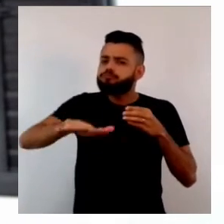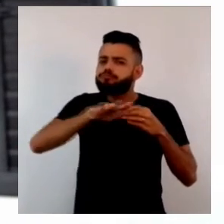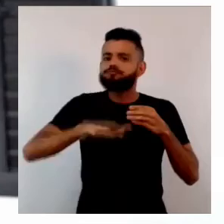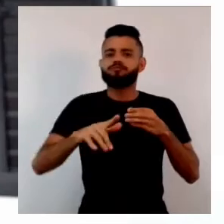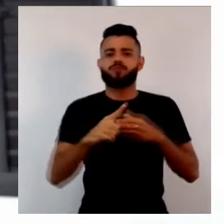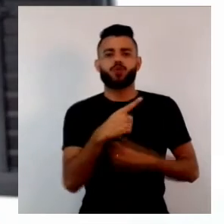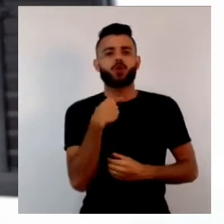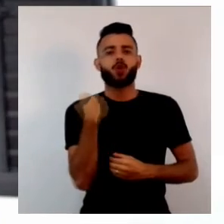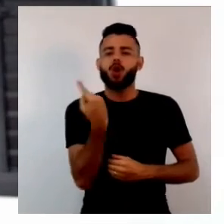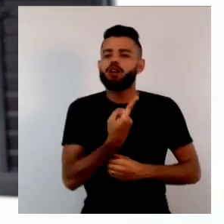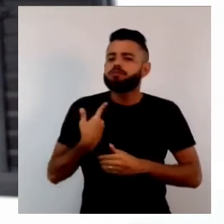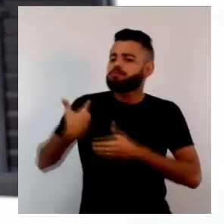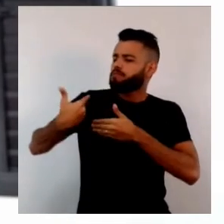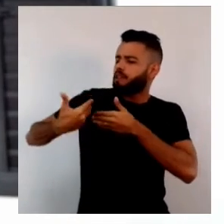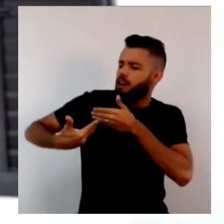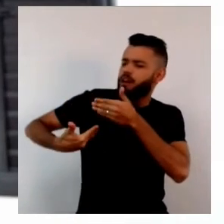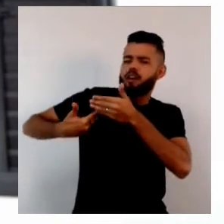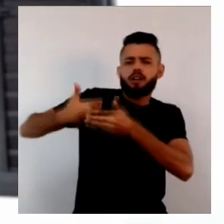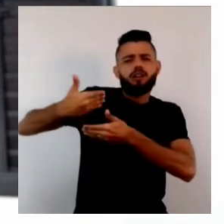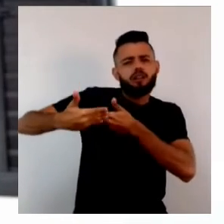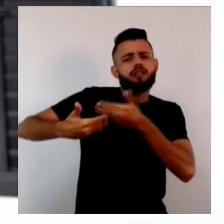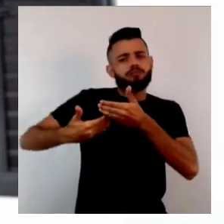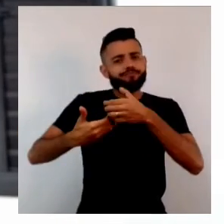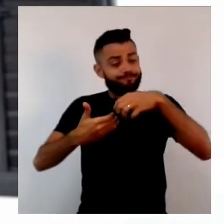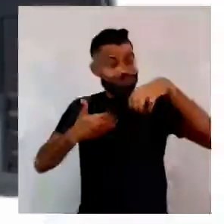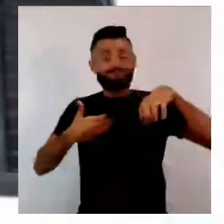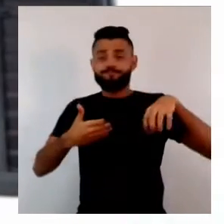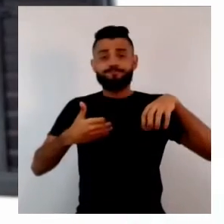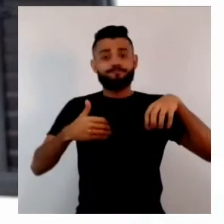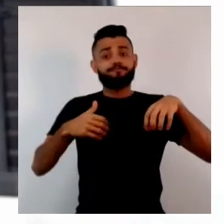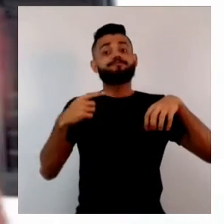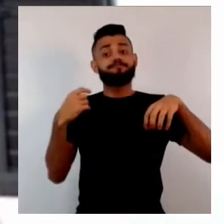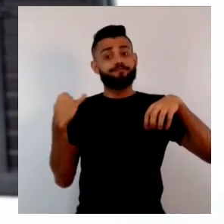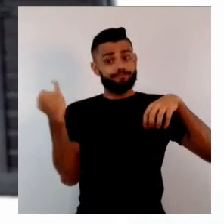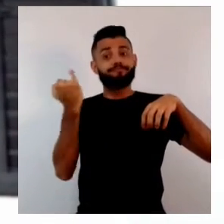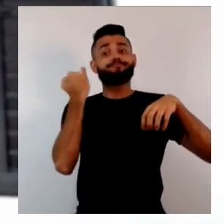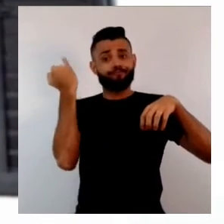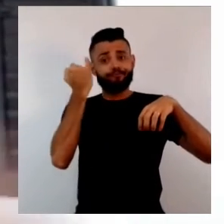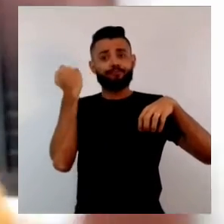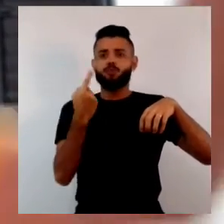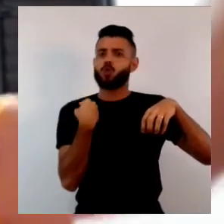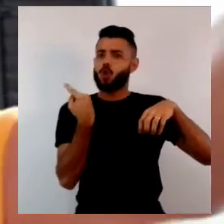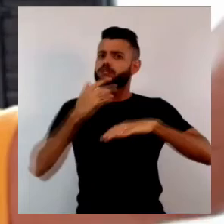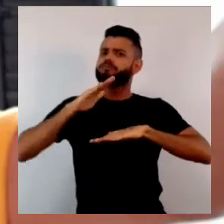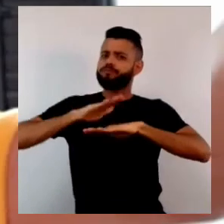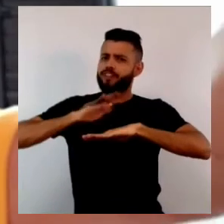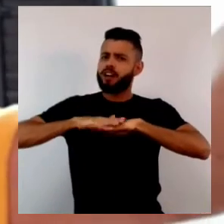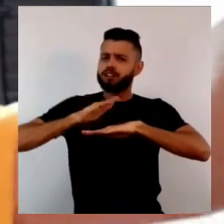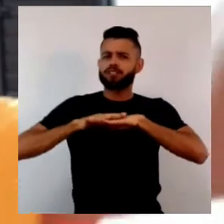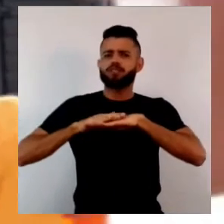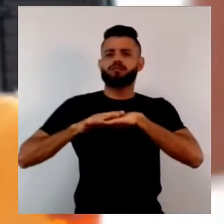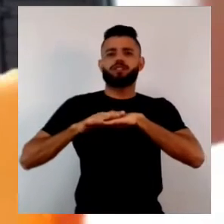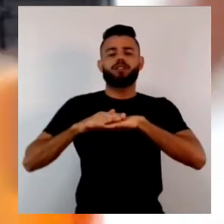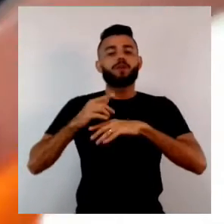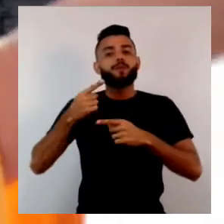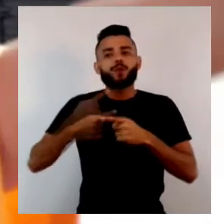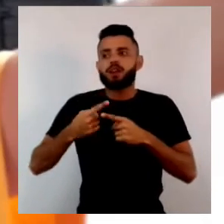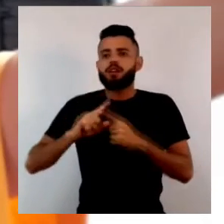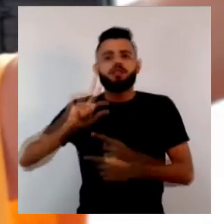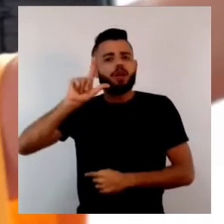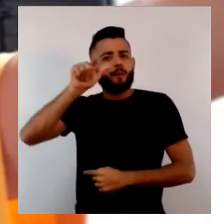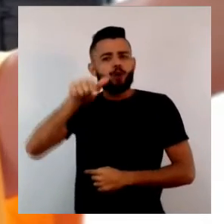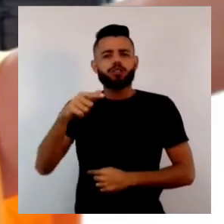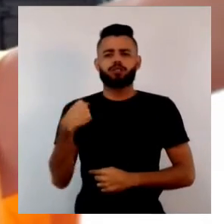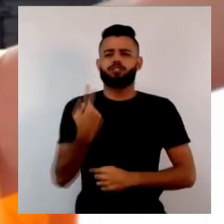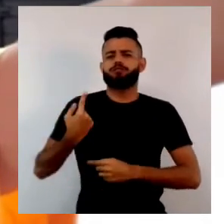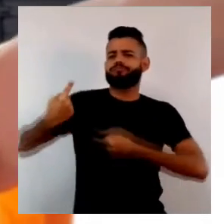construindo um polo. E eu acho que, nesse sentido, é muito importante que a gente consiga construir, para que depois a gente faça uma discussão sobre uma